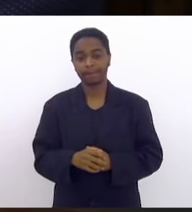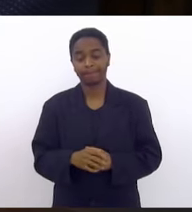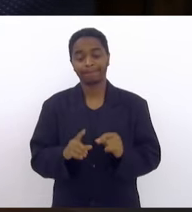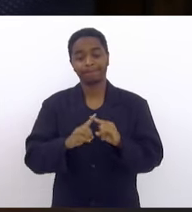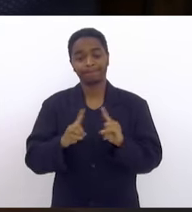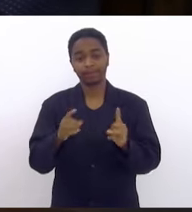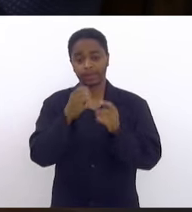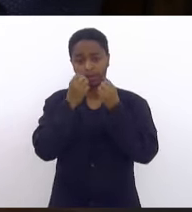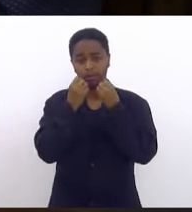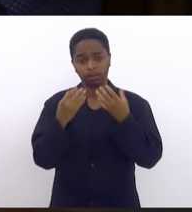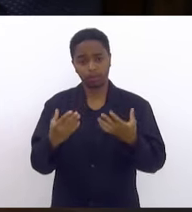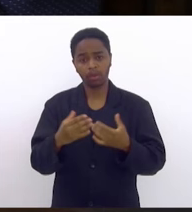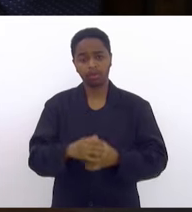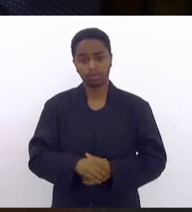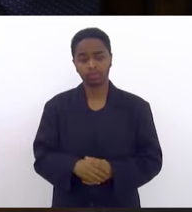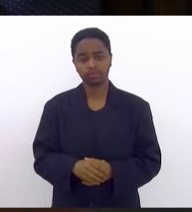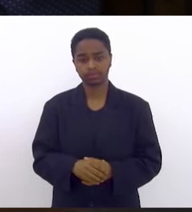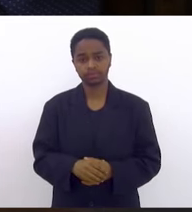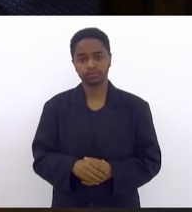muito bom, irmãos.